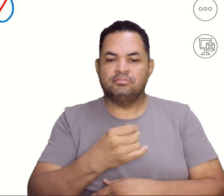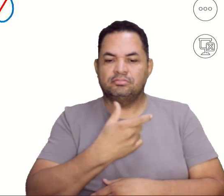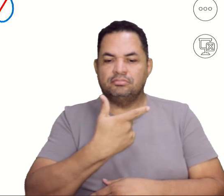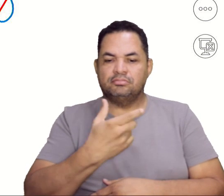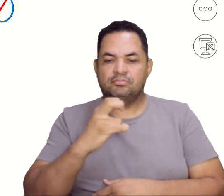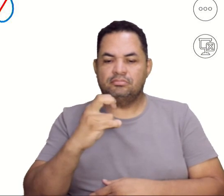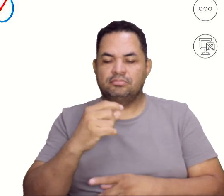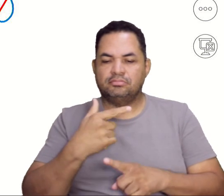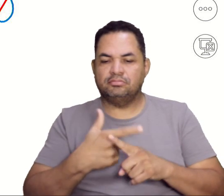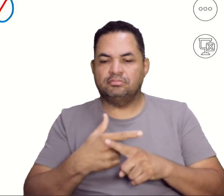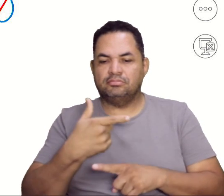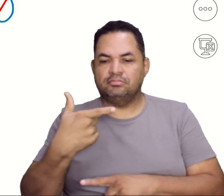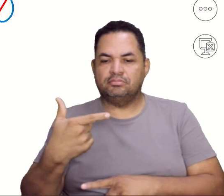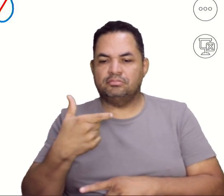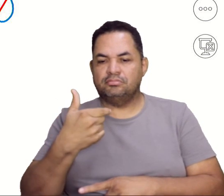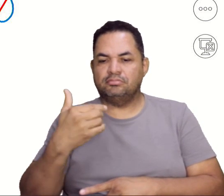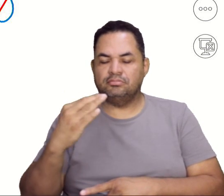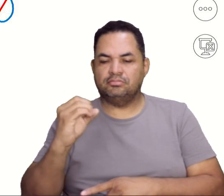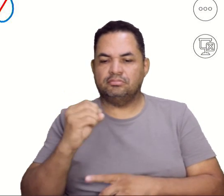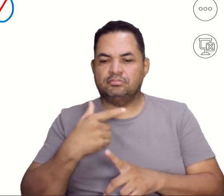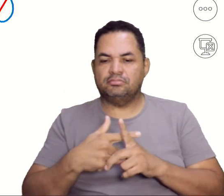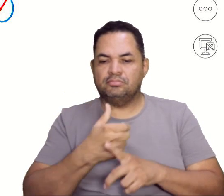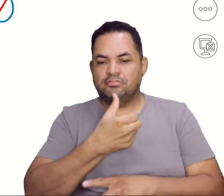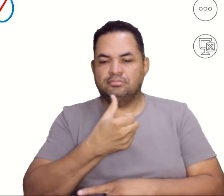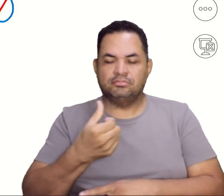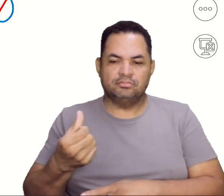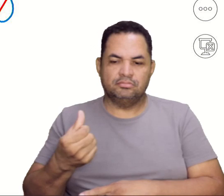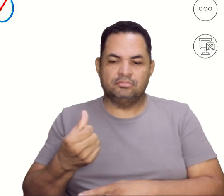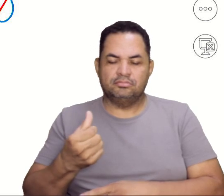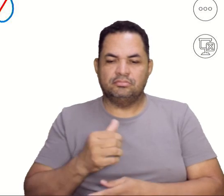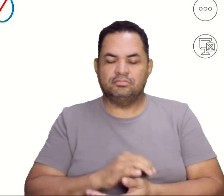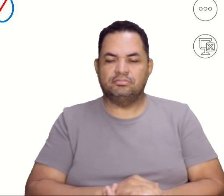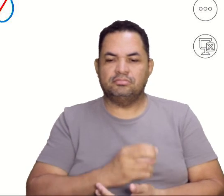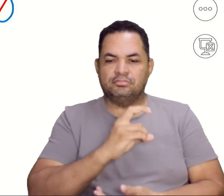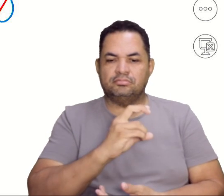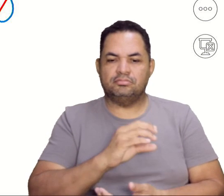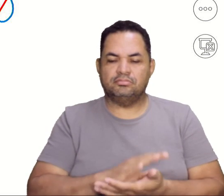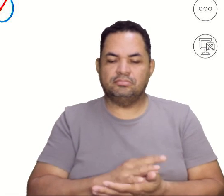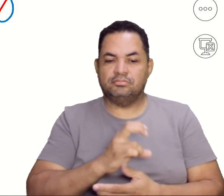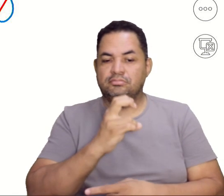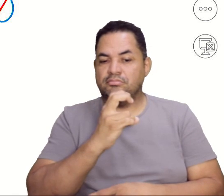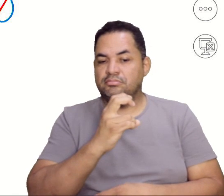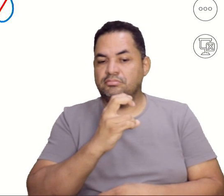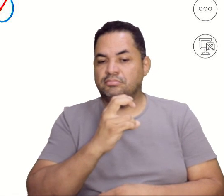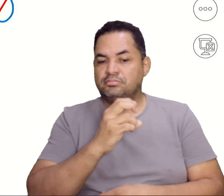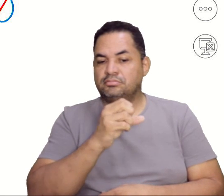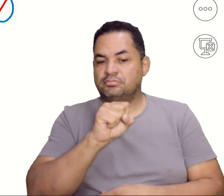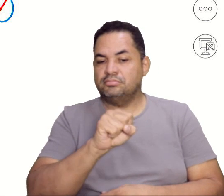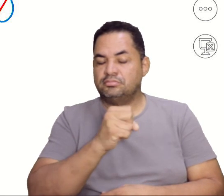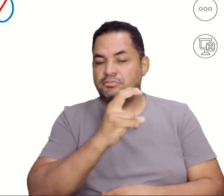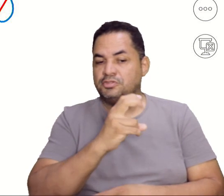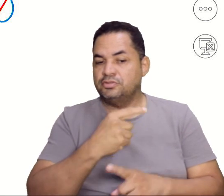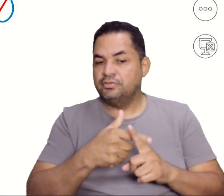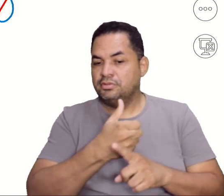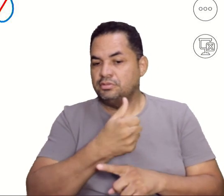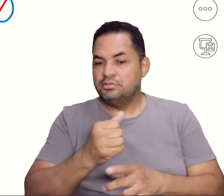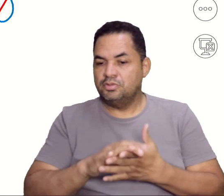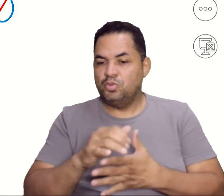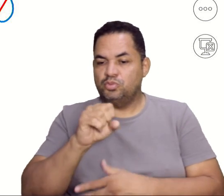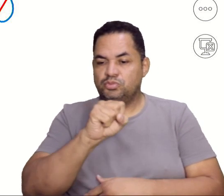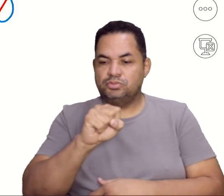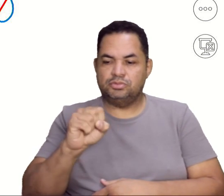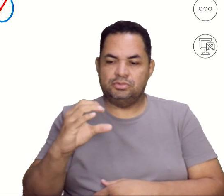25 x 2 50 vezes 16 50 x 16 5 x 16 dá 80 não é então dá